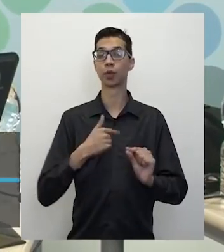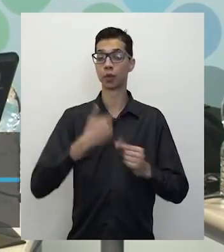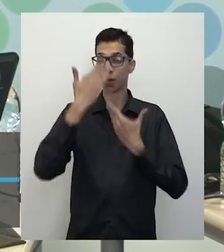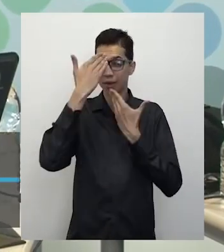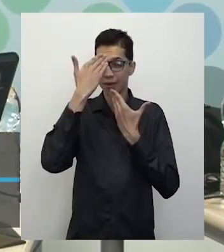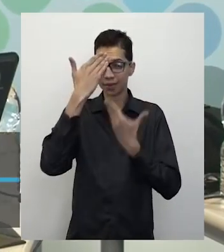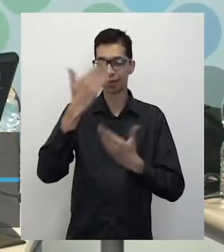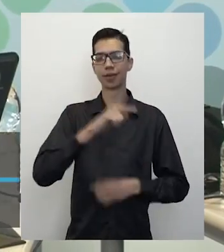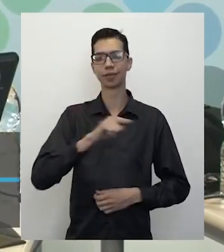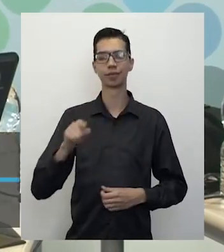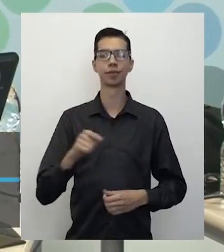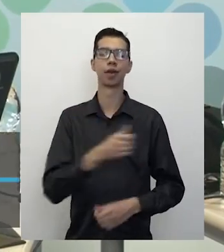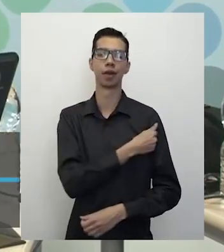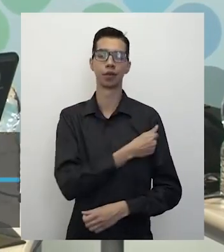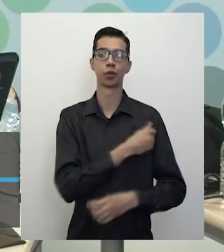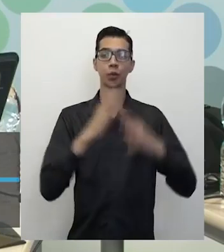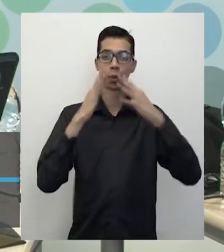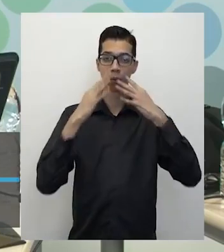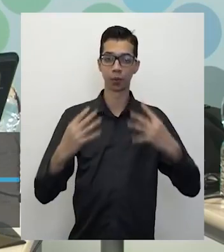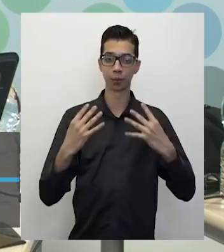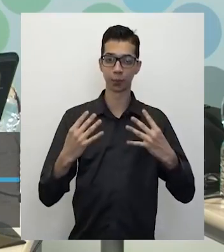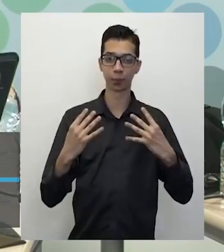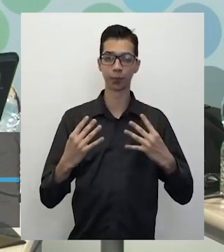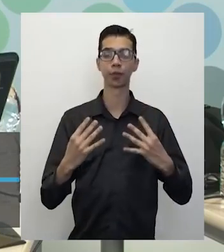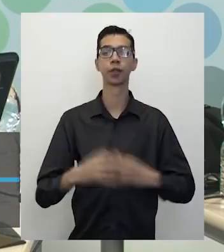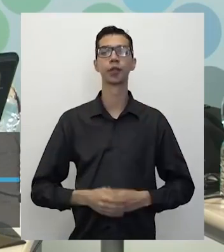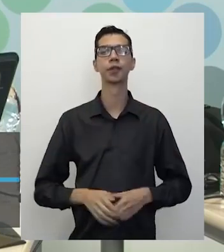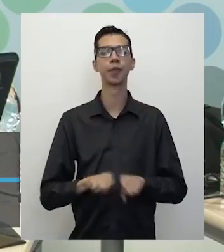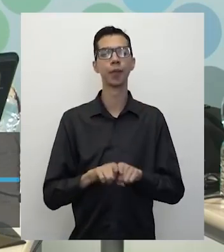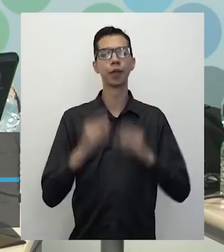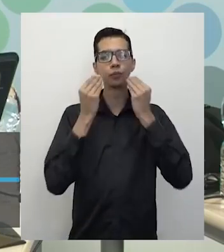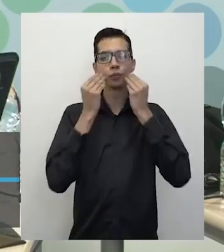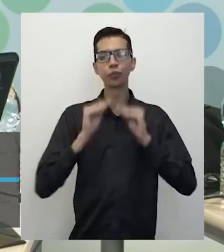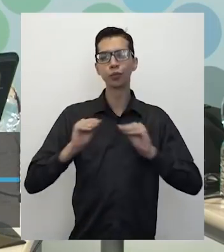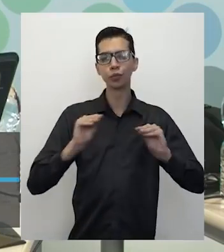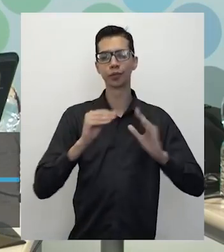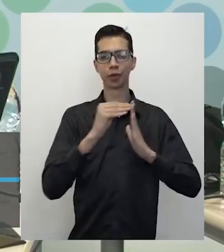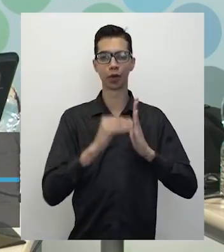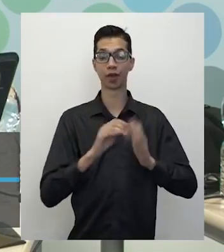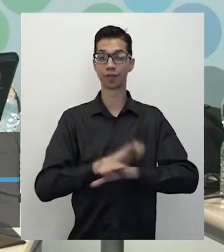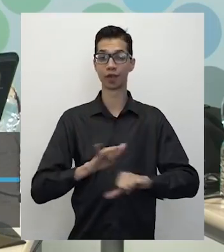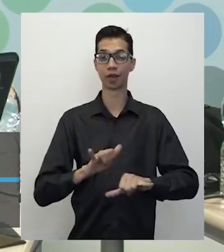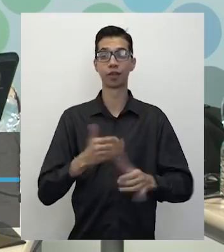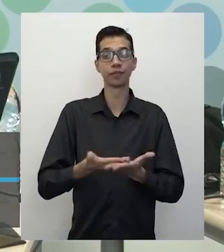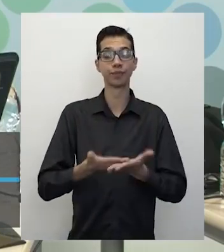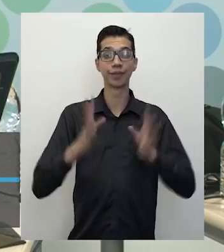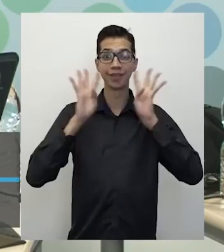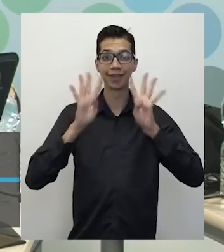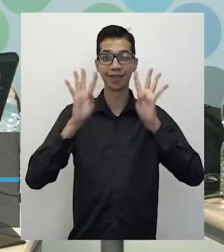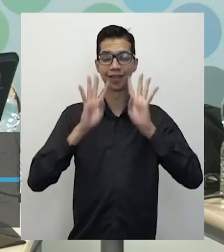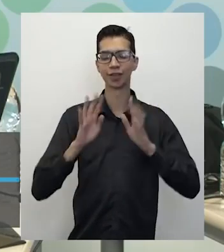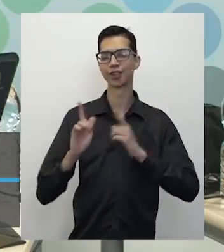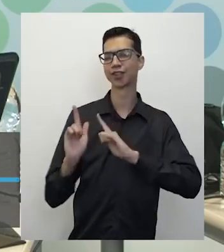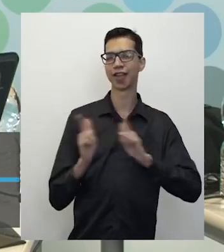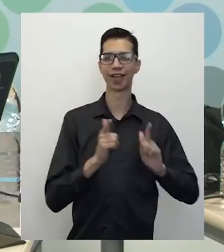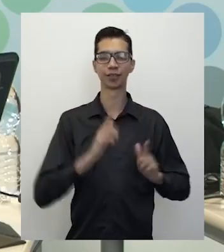muito aos alunos que estão me stalkeando, mandando beijo, colocando o quanto nossa aula tá legal e divertida e o quanto eles estão aprendendo.